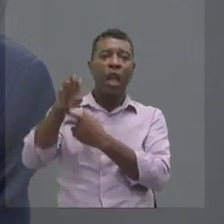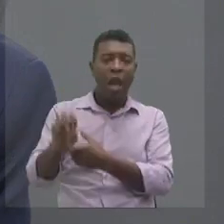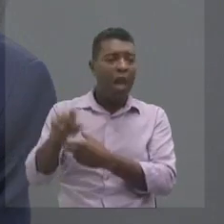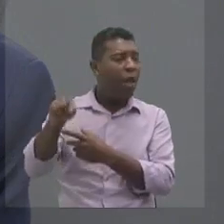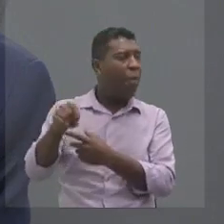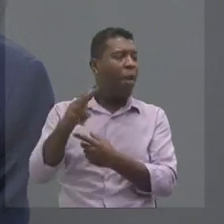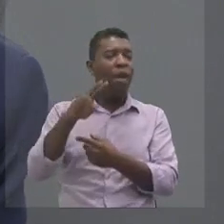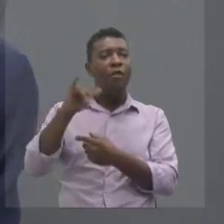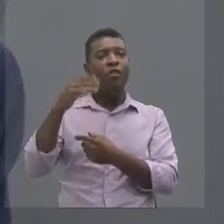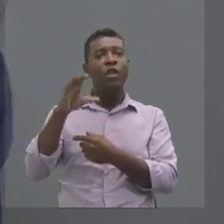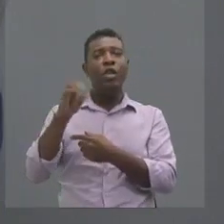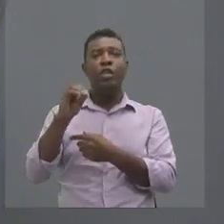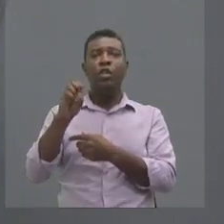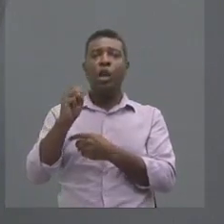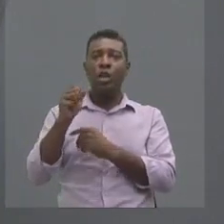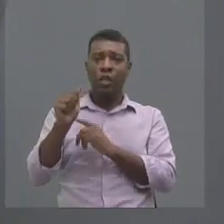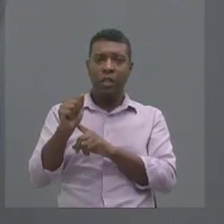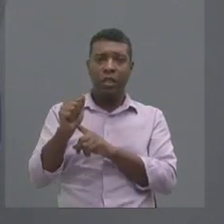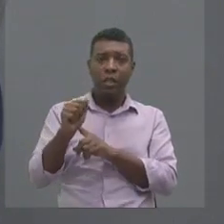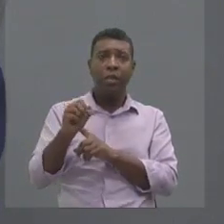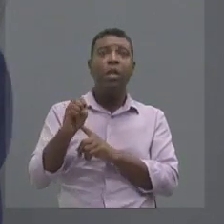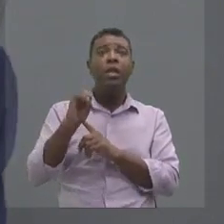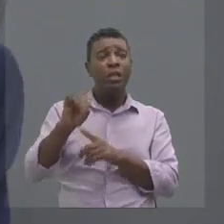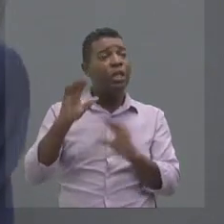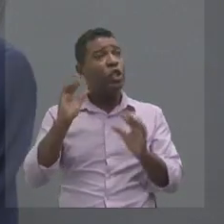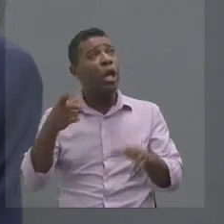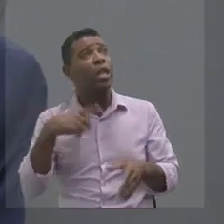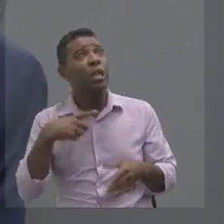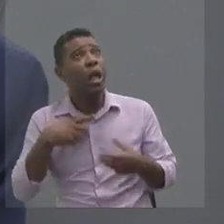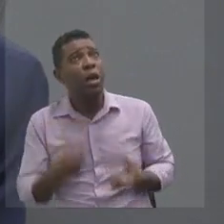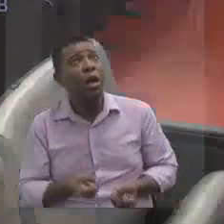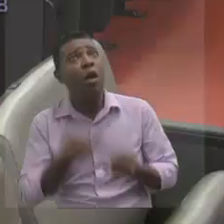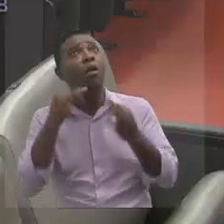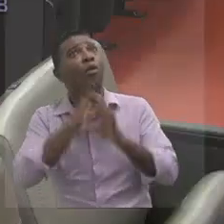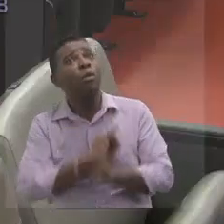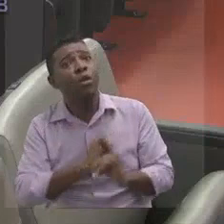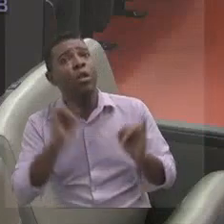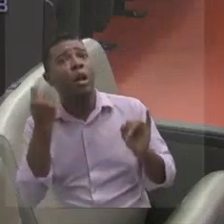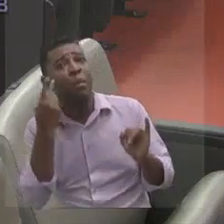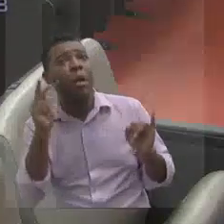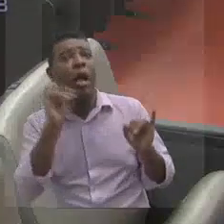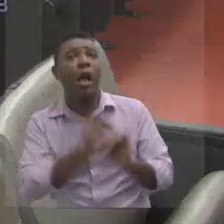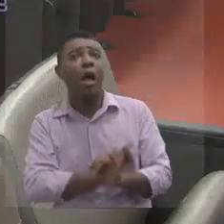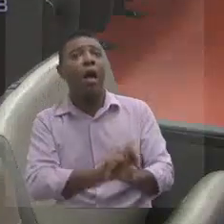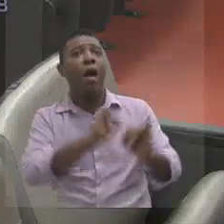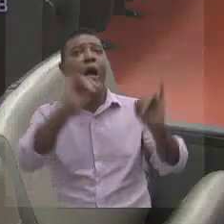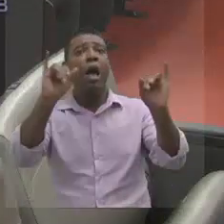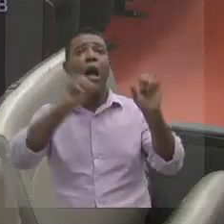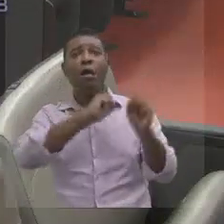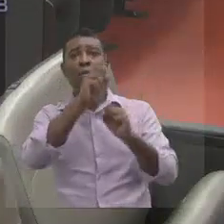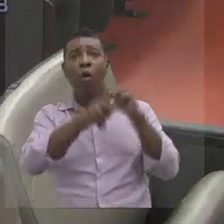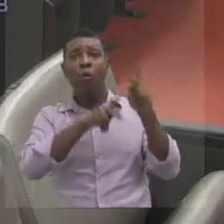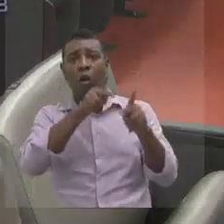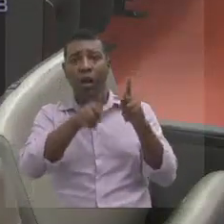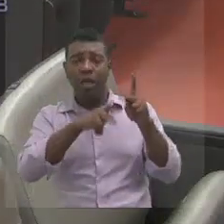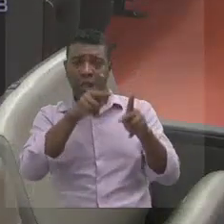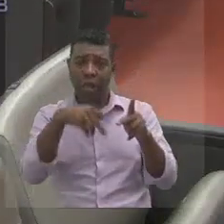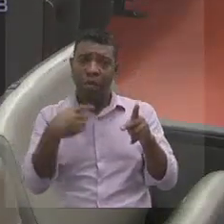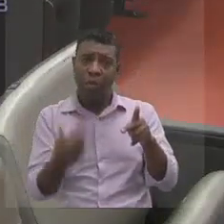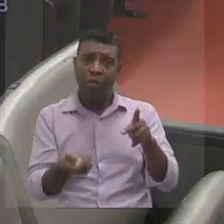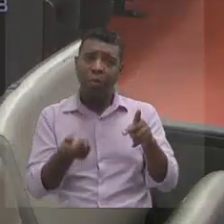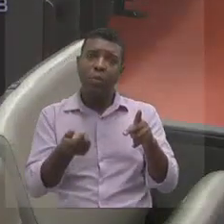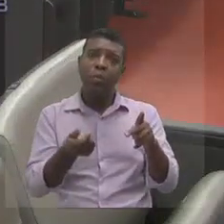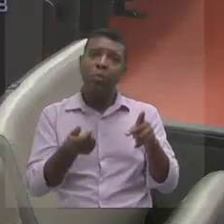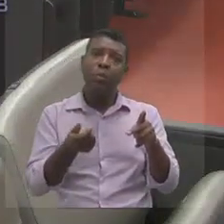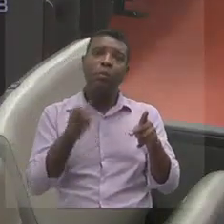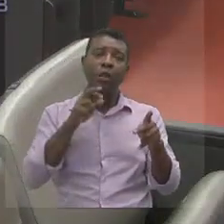você já tenham alguma notícia para anunciar para toda a população da